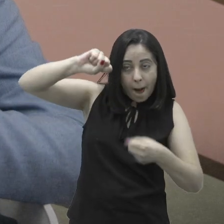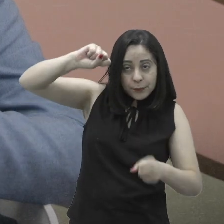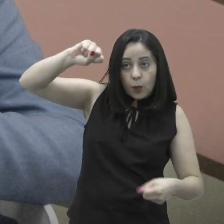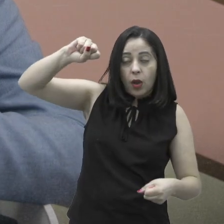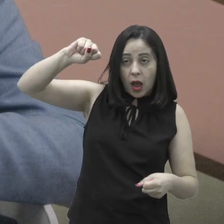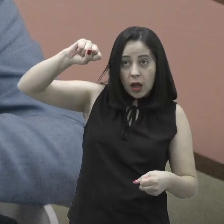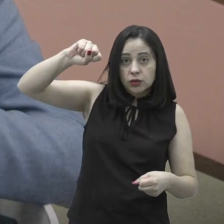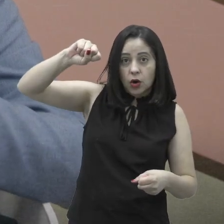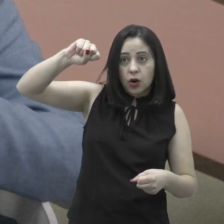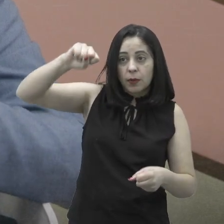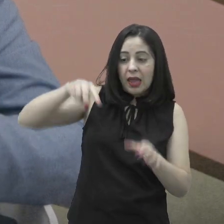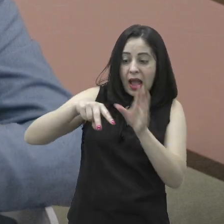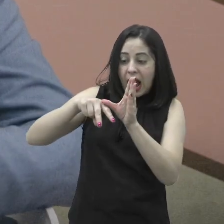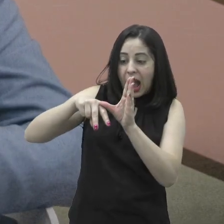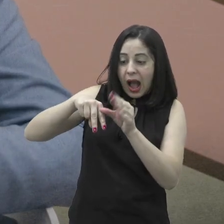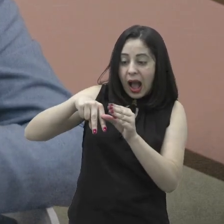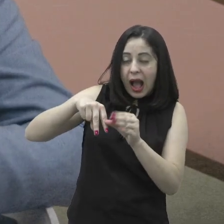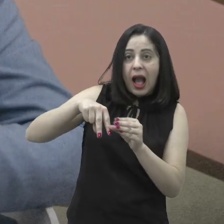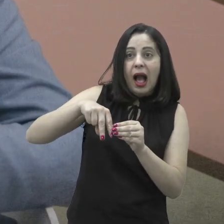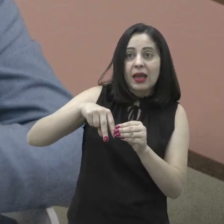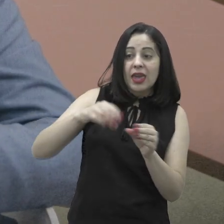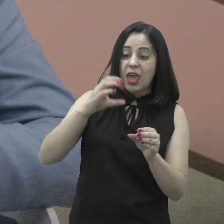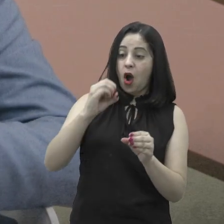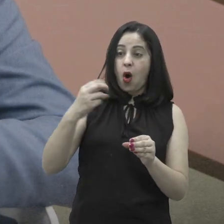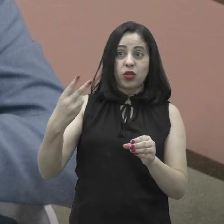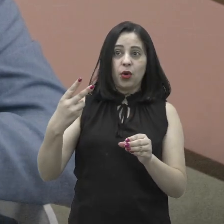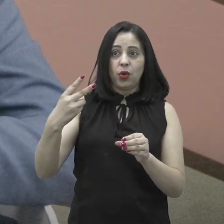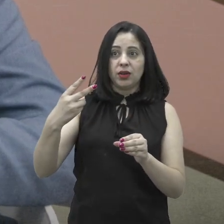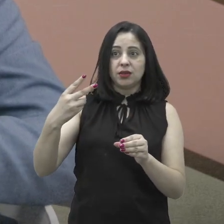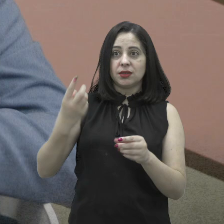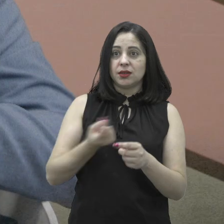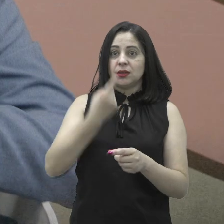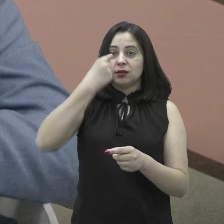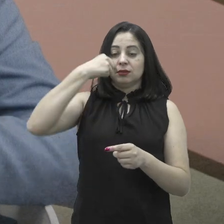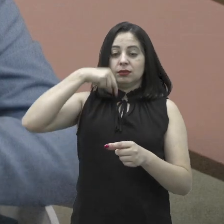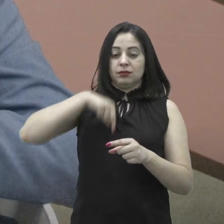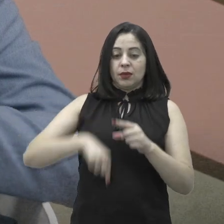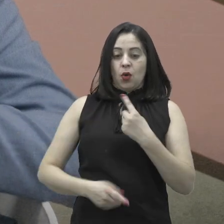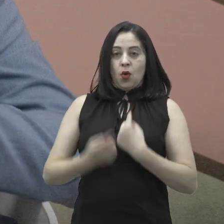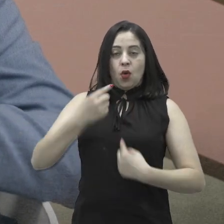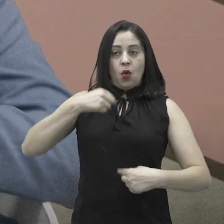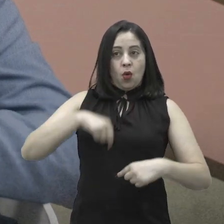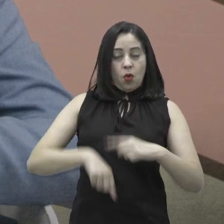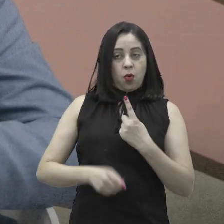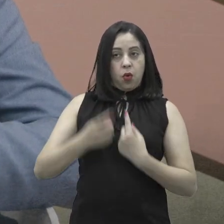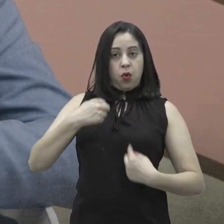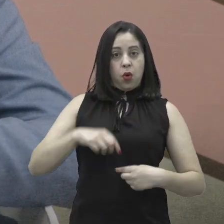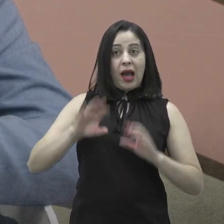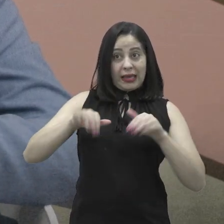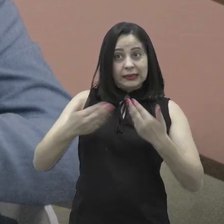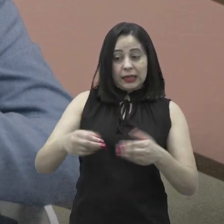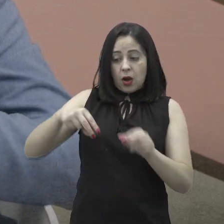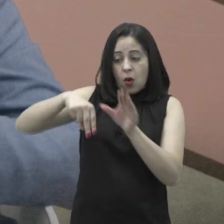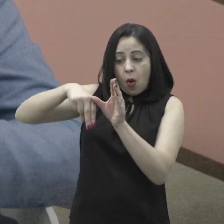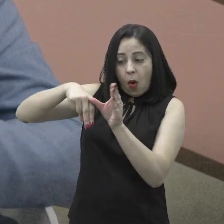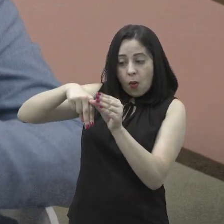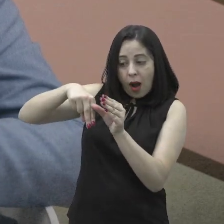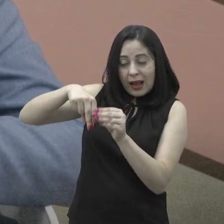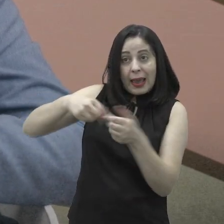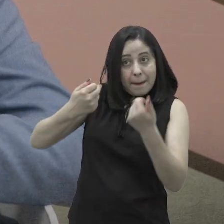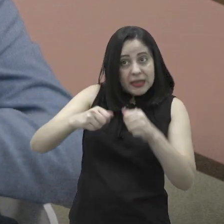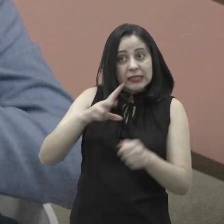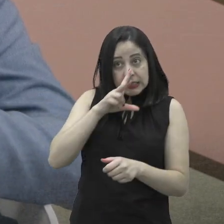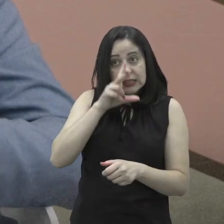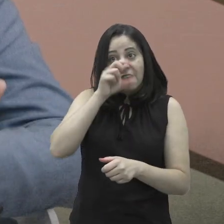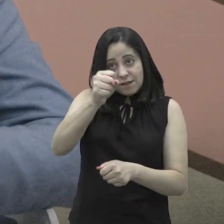músculos do corpo, eles consomem mais oxigênio para funcionar. Então são os músculos que precisam estar mais tonificados, mais fortes para